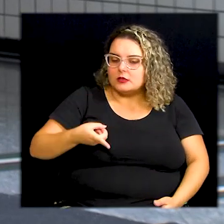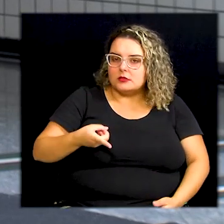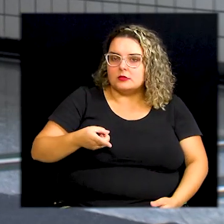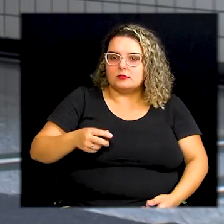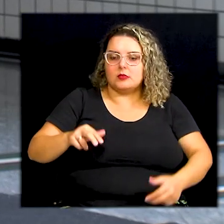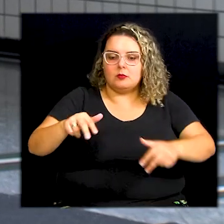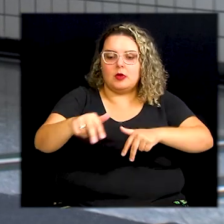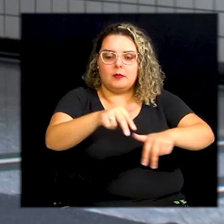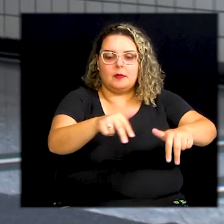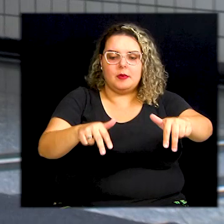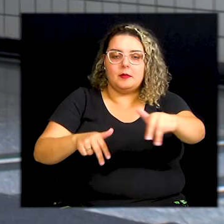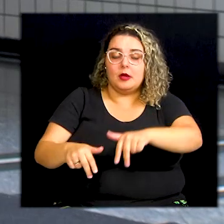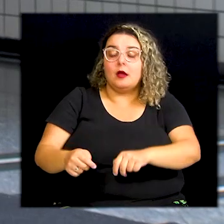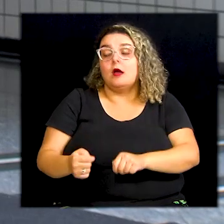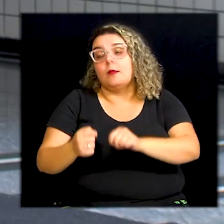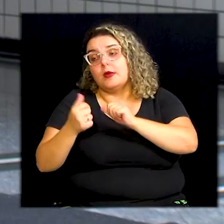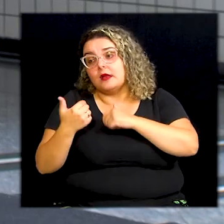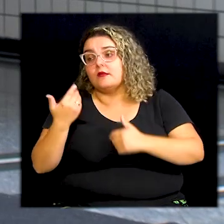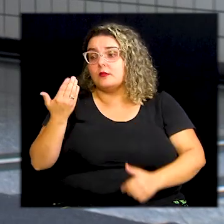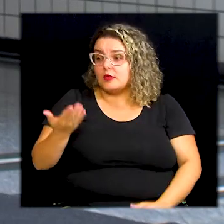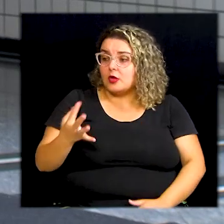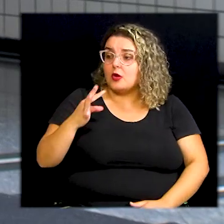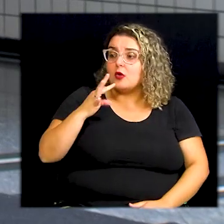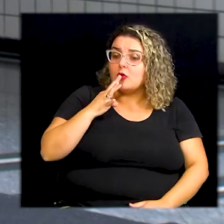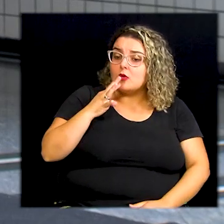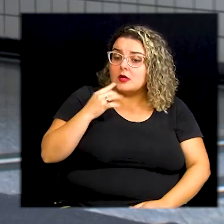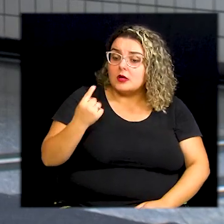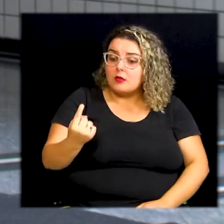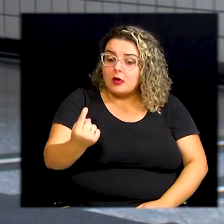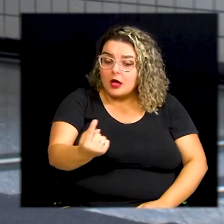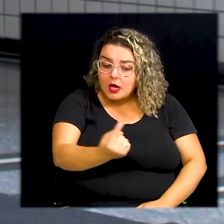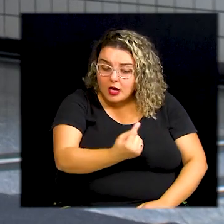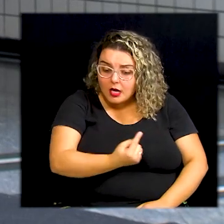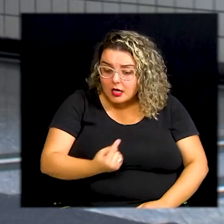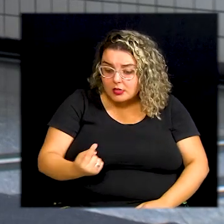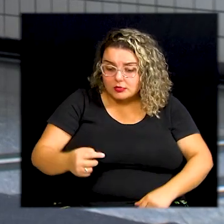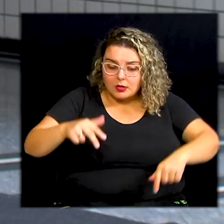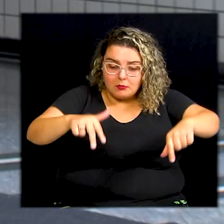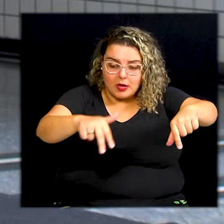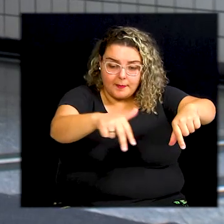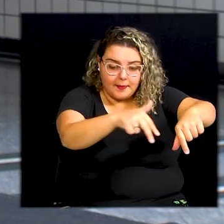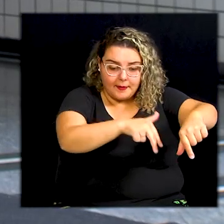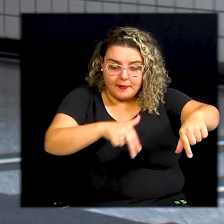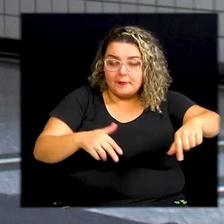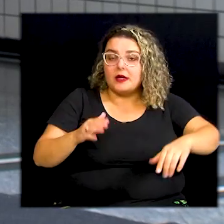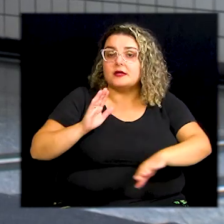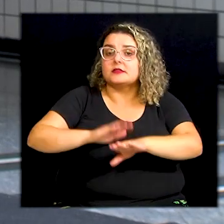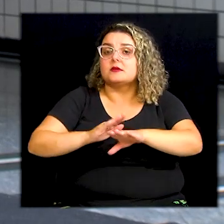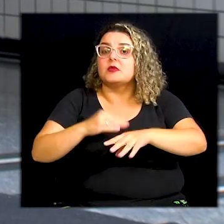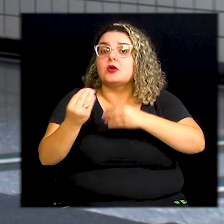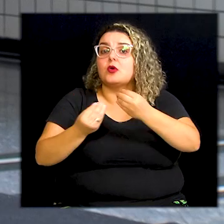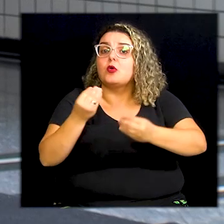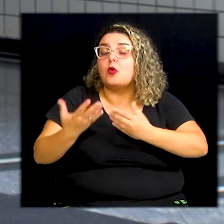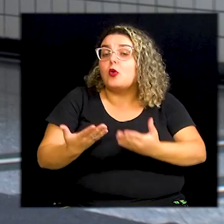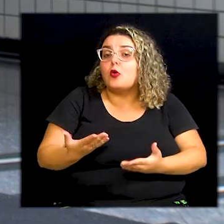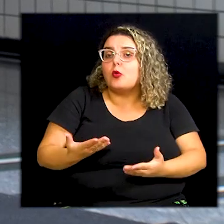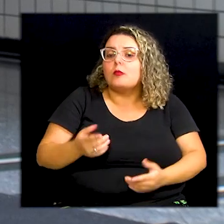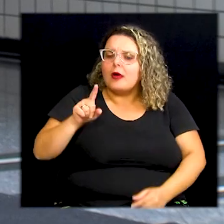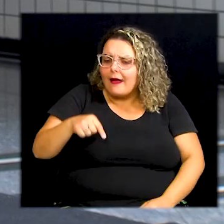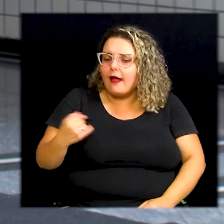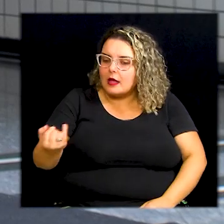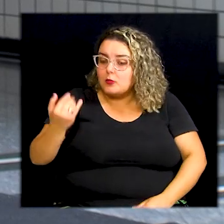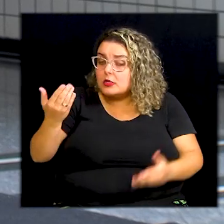atua em muitas posições. É benéfico para você conhecer cada posição, saber a função, como é que jogas? Para